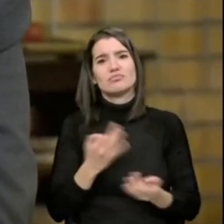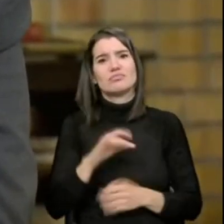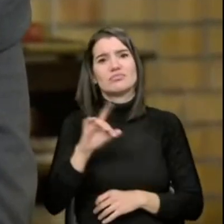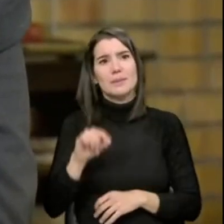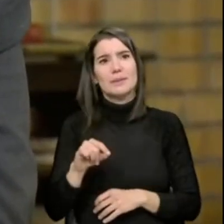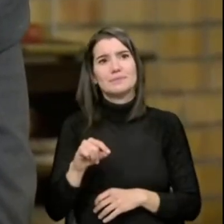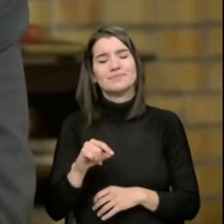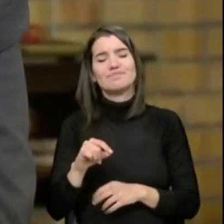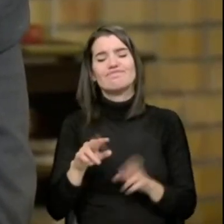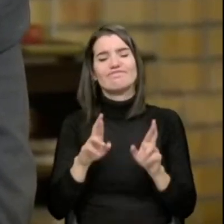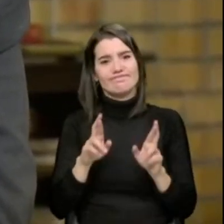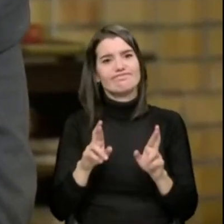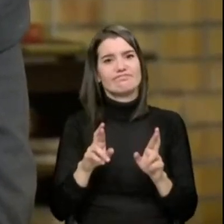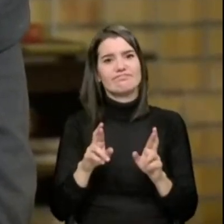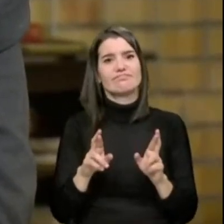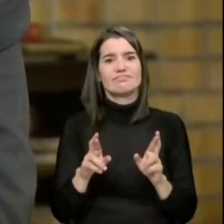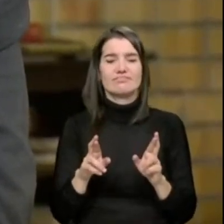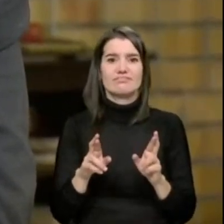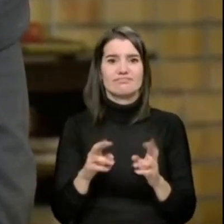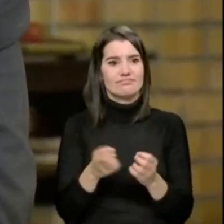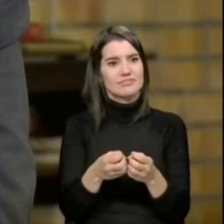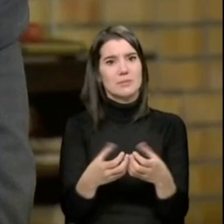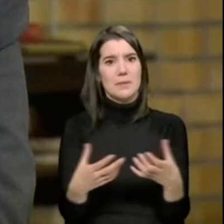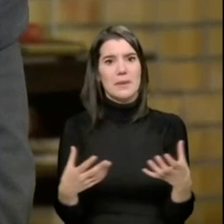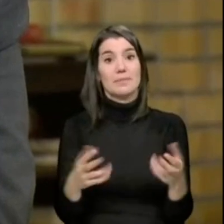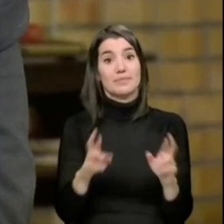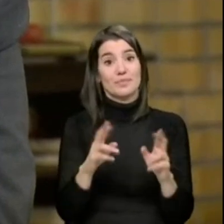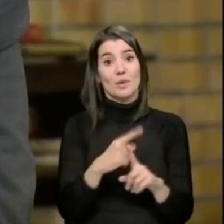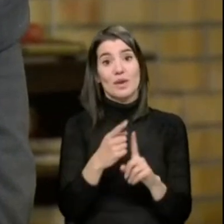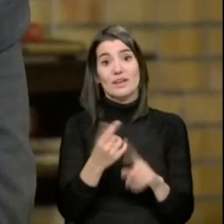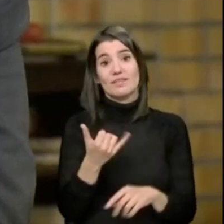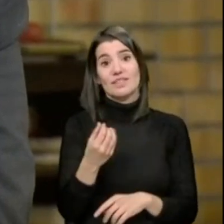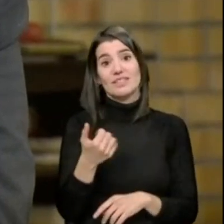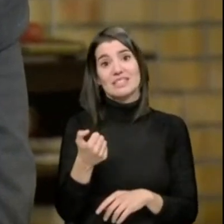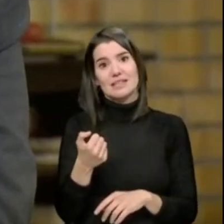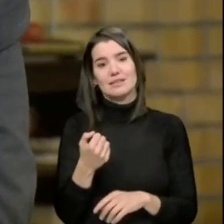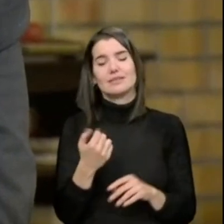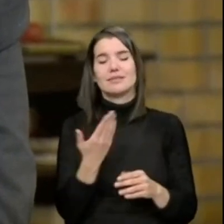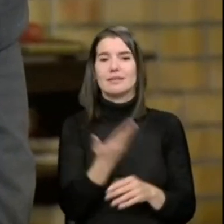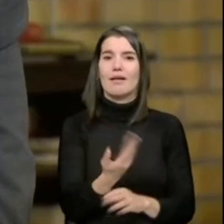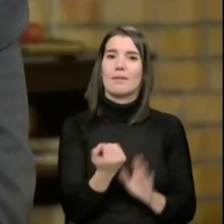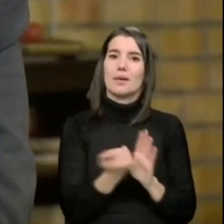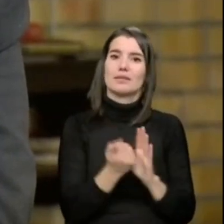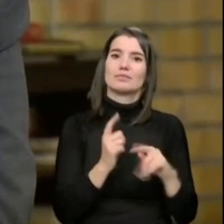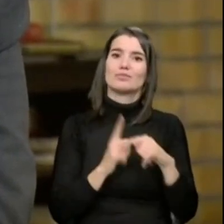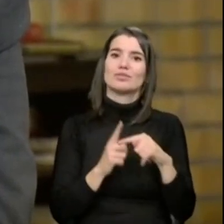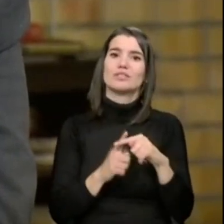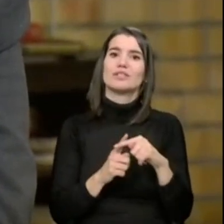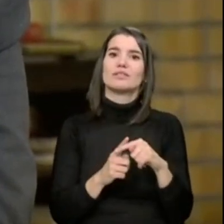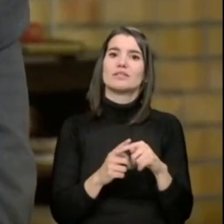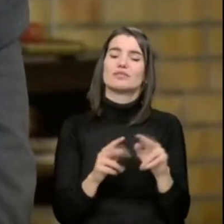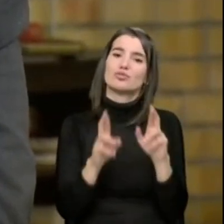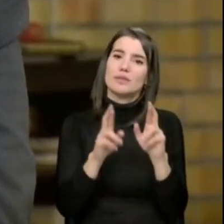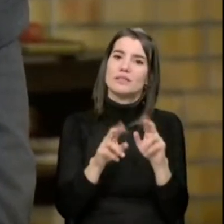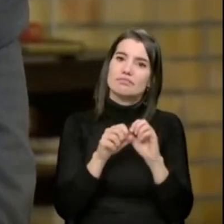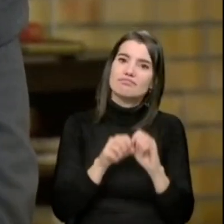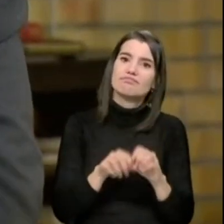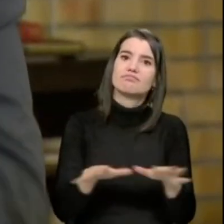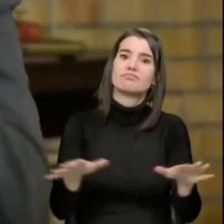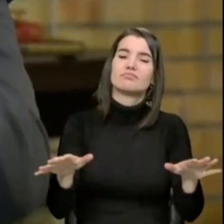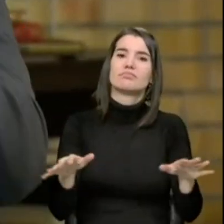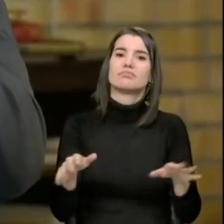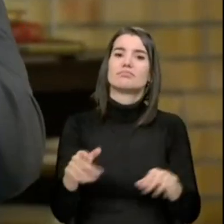uma esperança que cresça. Portanto, eu espero que o 2025 tenha esta marca positiva de esperança, que portanto não